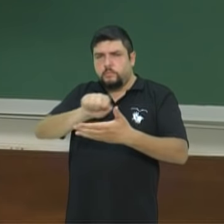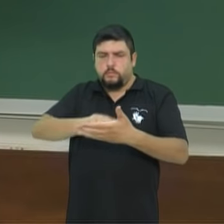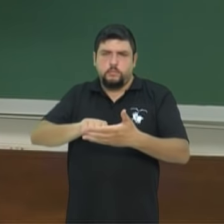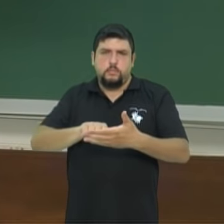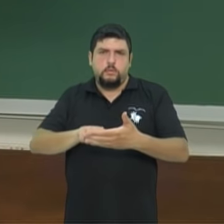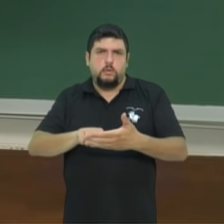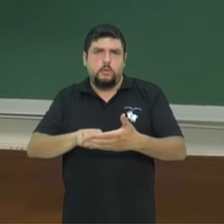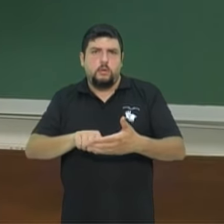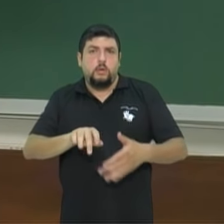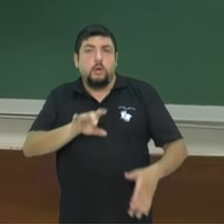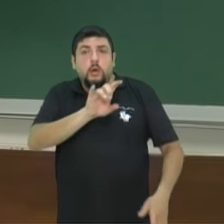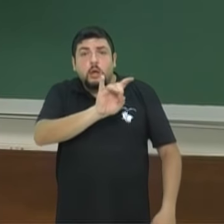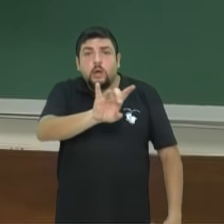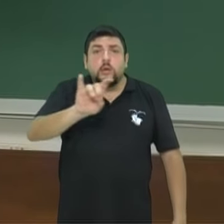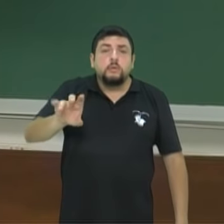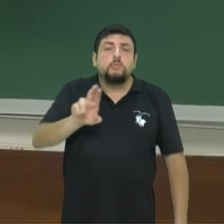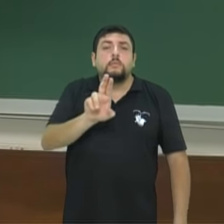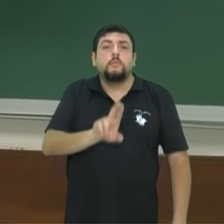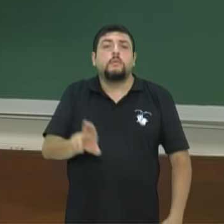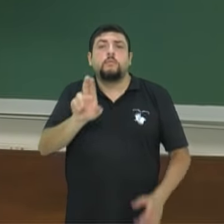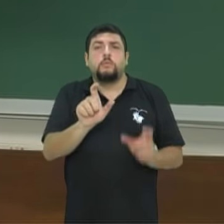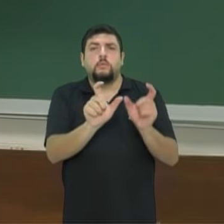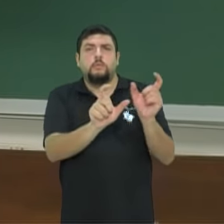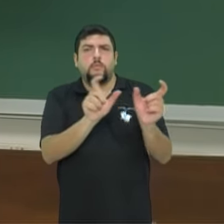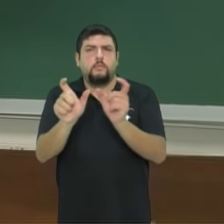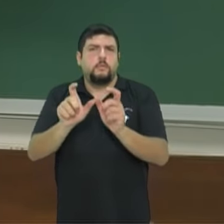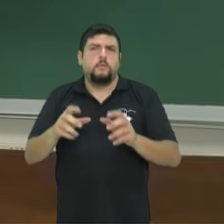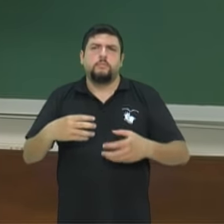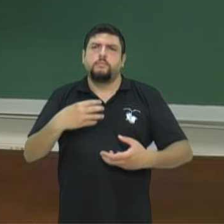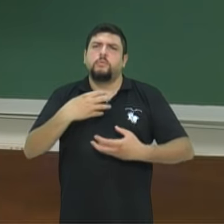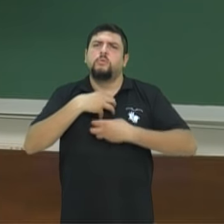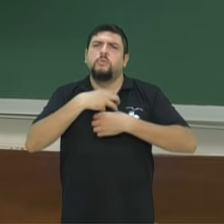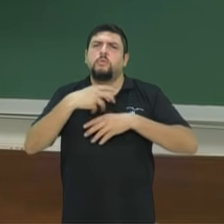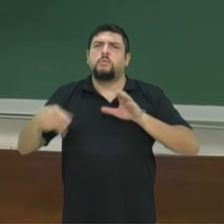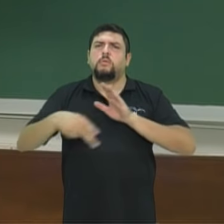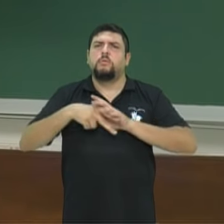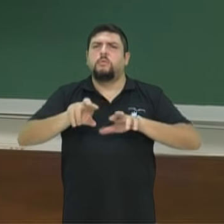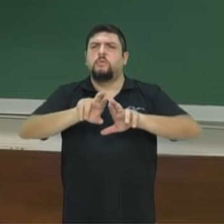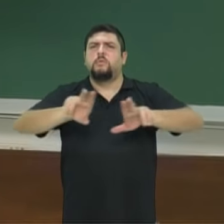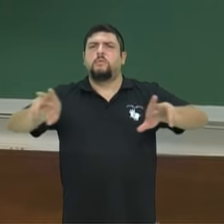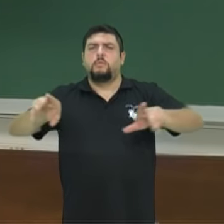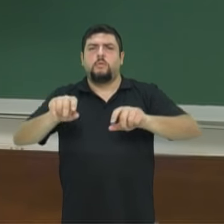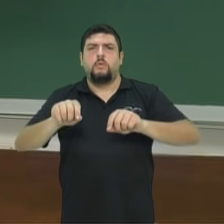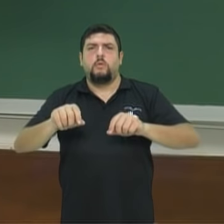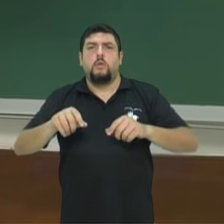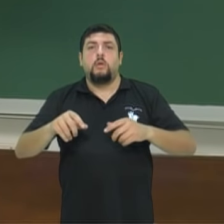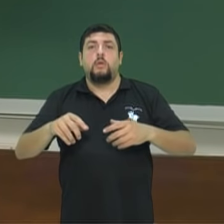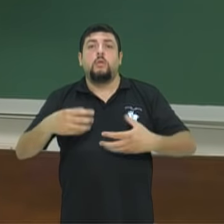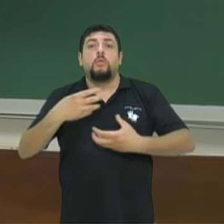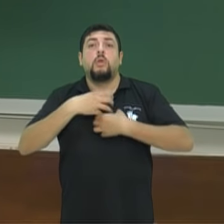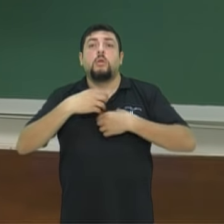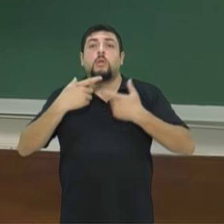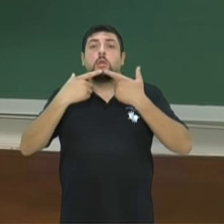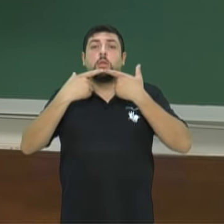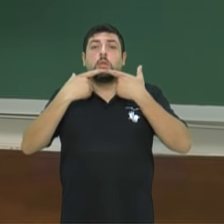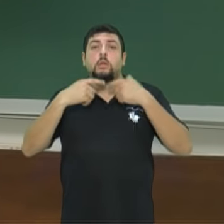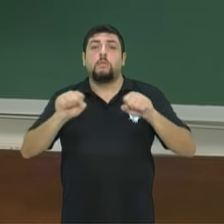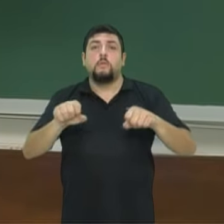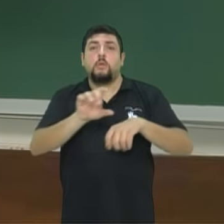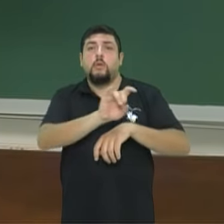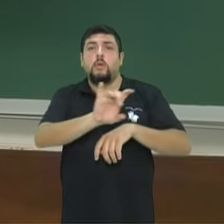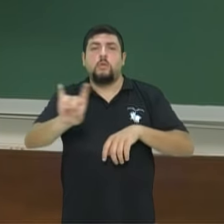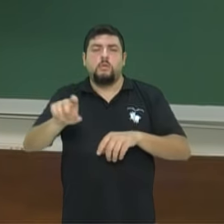pessoa usa as palavras de forma diferente, né? O estilo linguístico de cada um é diferente do outro, mas desde que